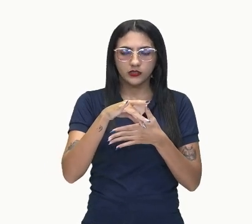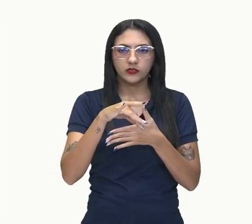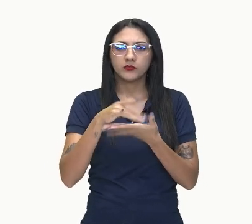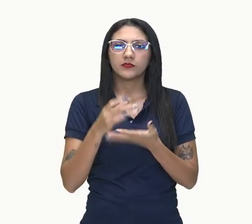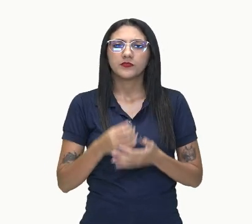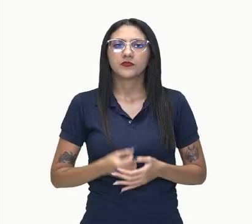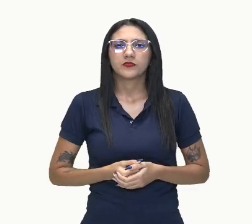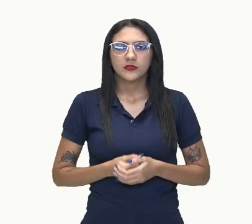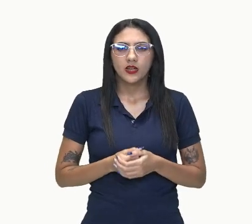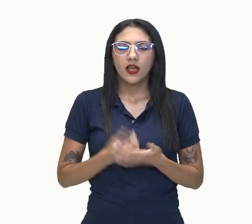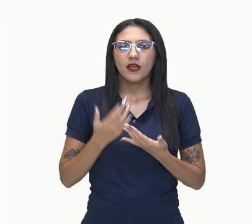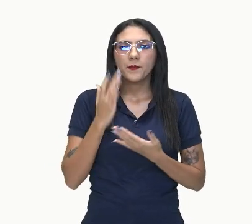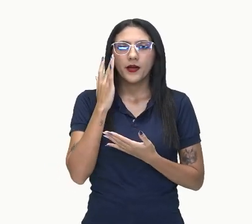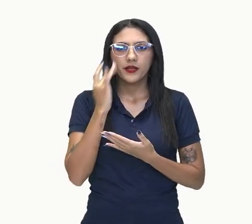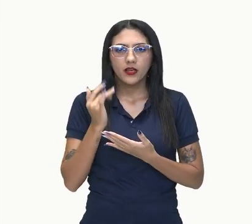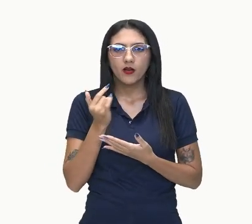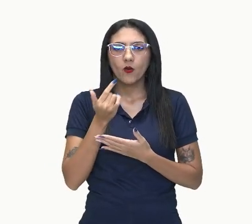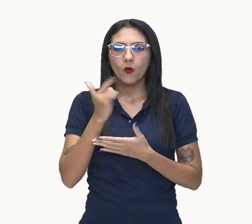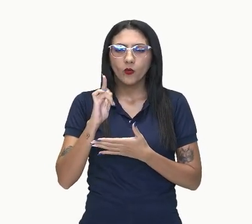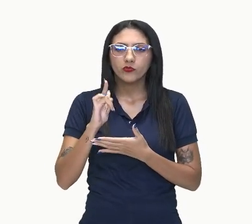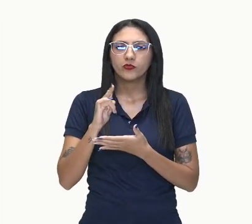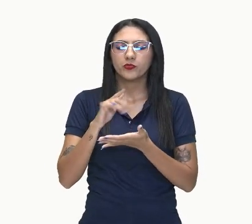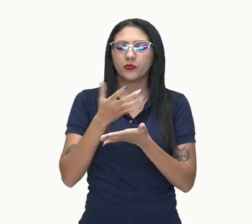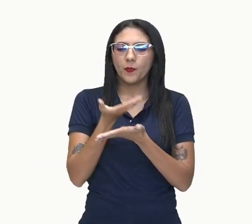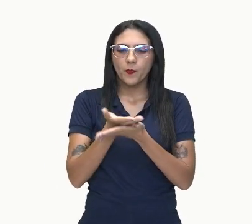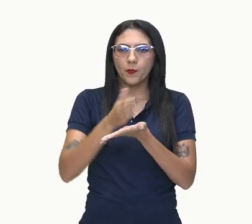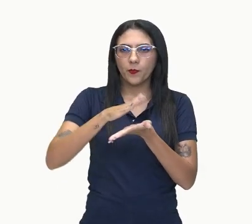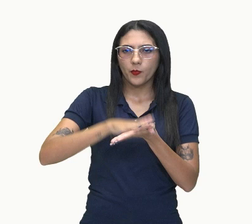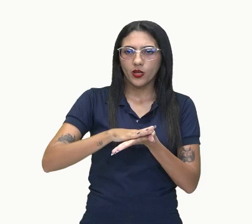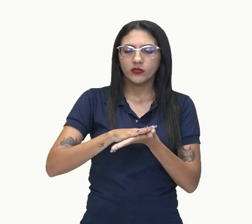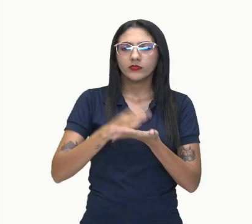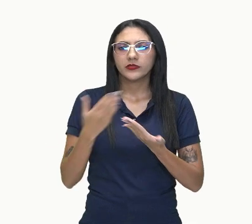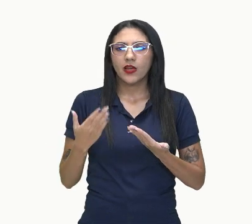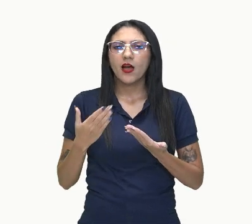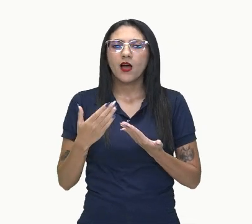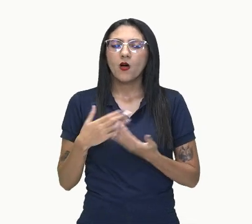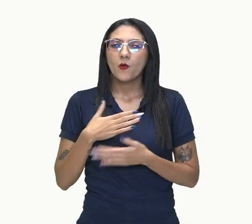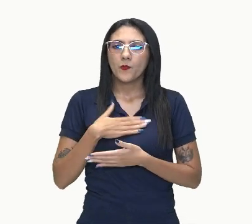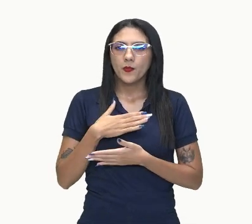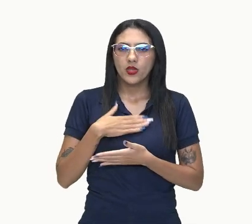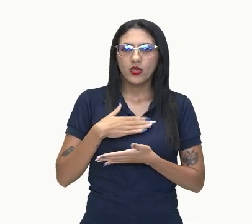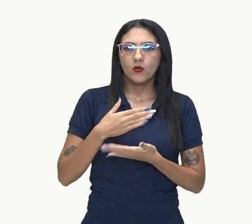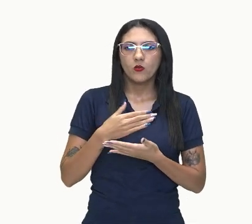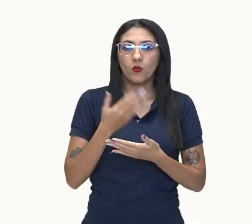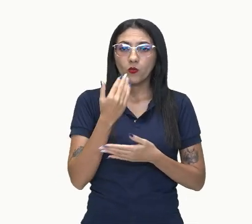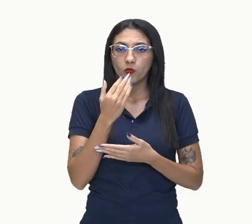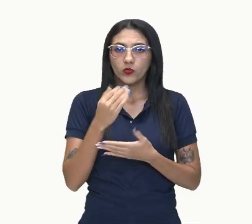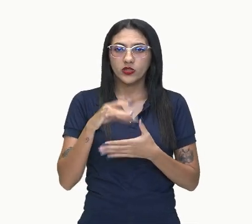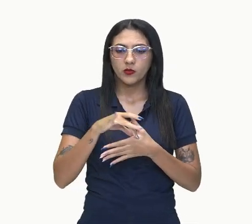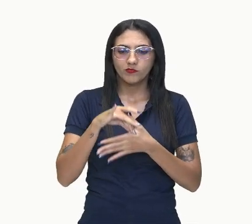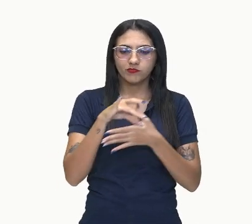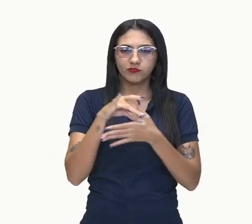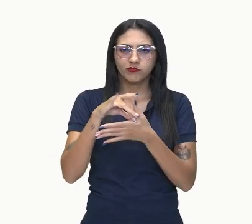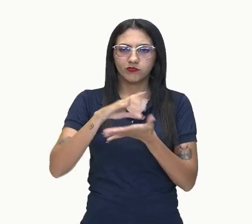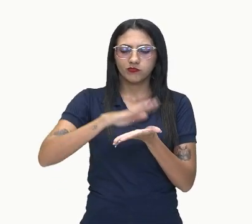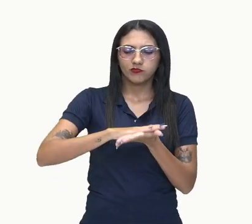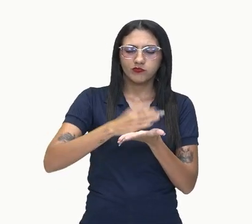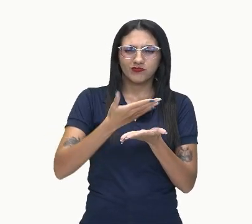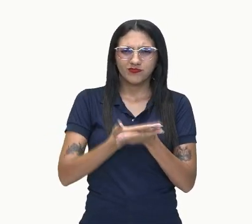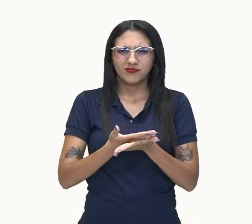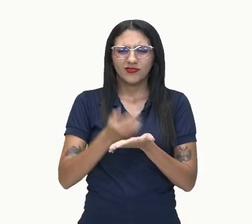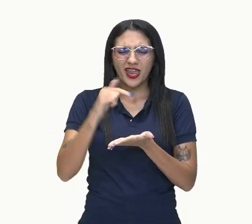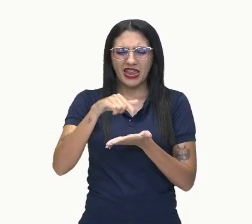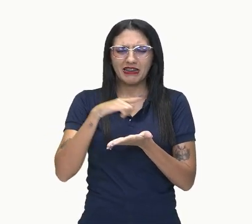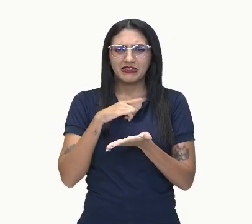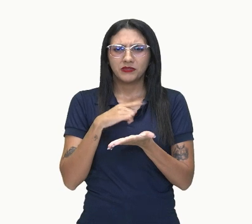e vou fritar um bife amanhã. Aí amanhã eu falo, o meu bife de hoje ele está mais seco do que o de ontem.